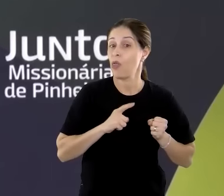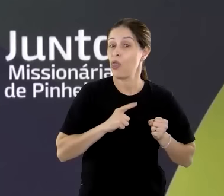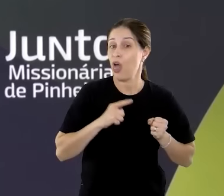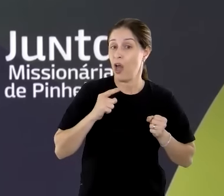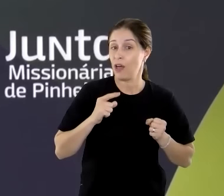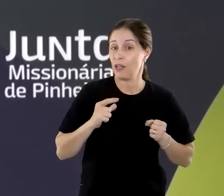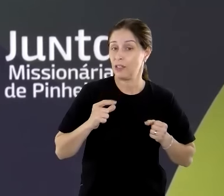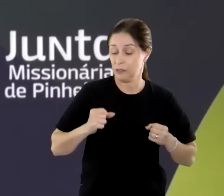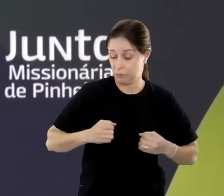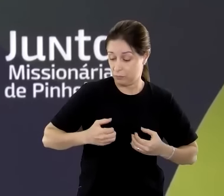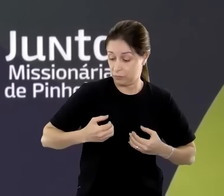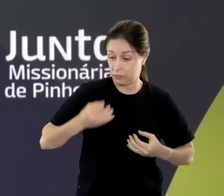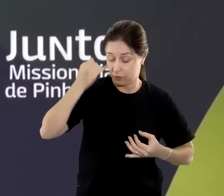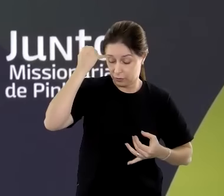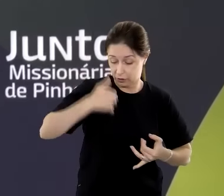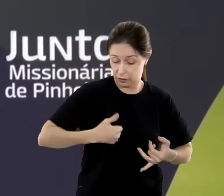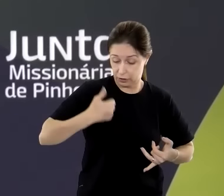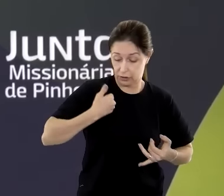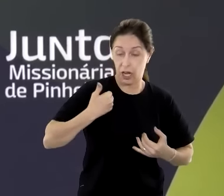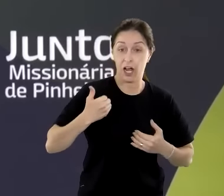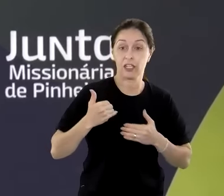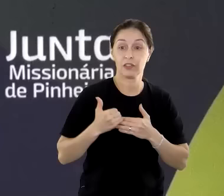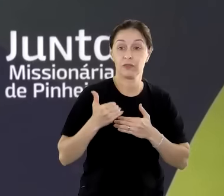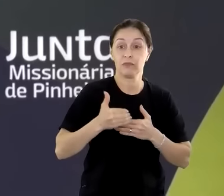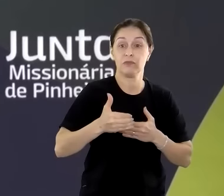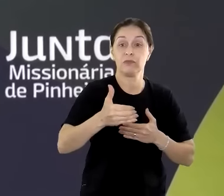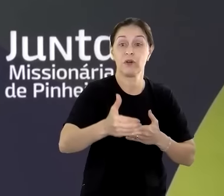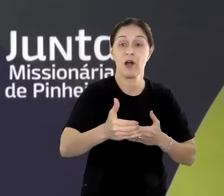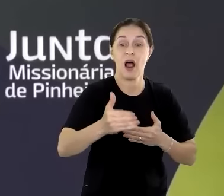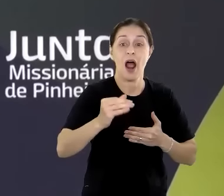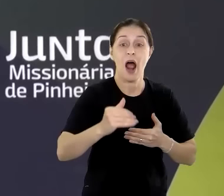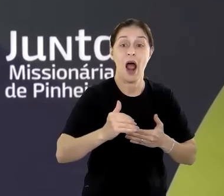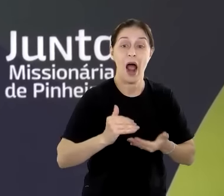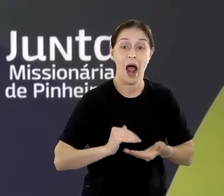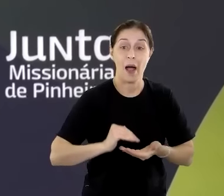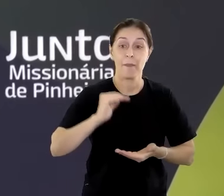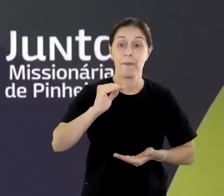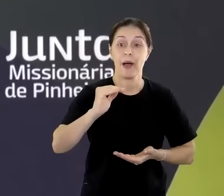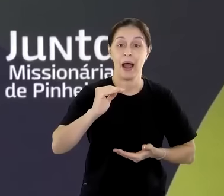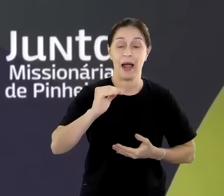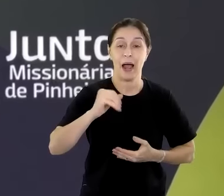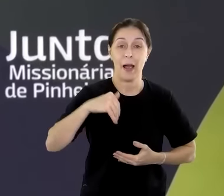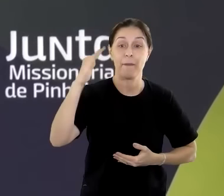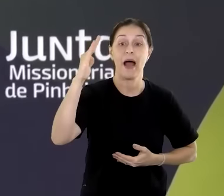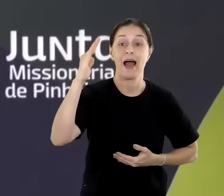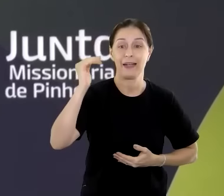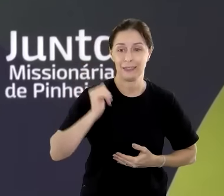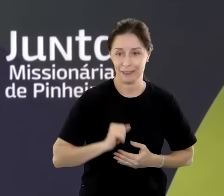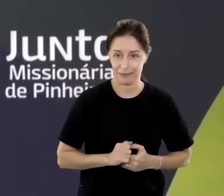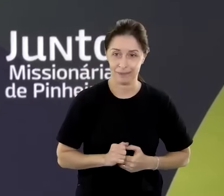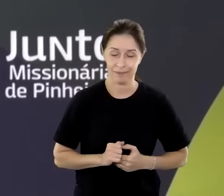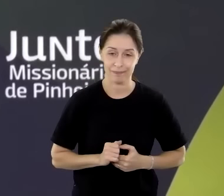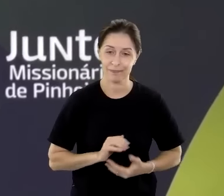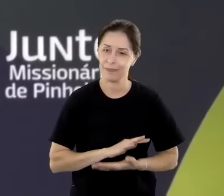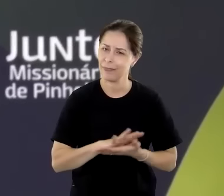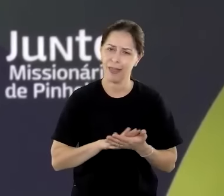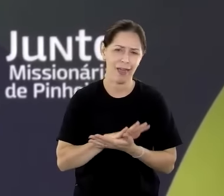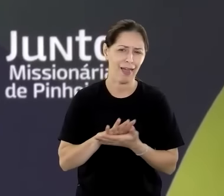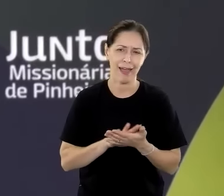na terra por causa da ansiedade. Ao contrário, você encurta os seus dias.